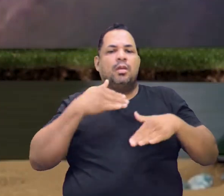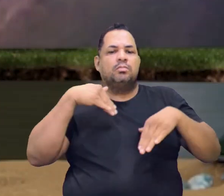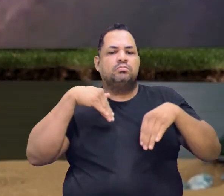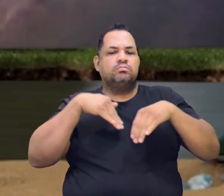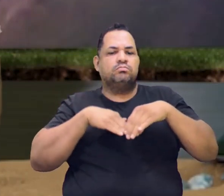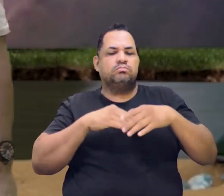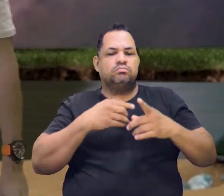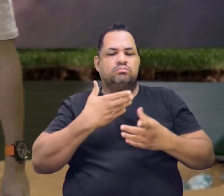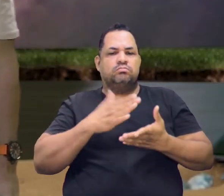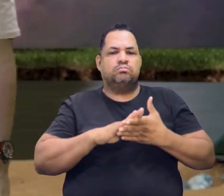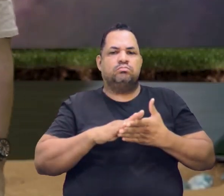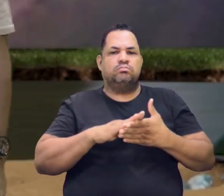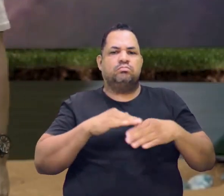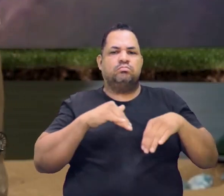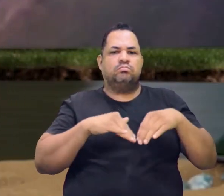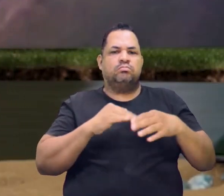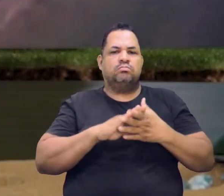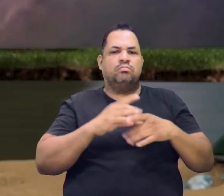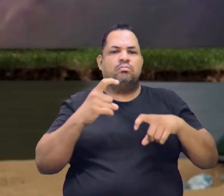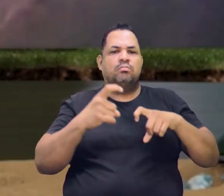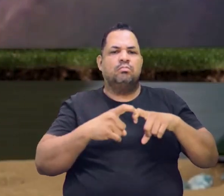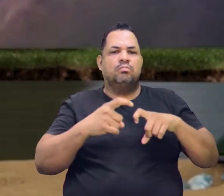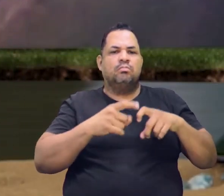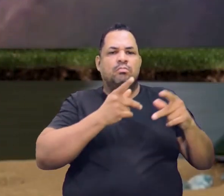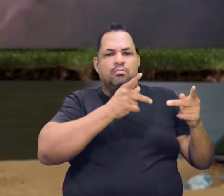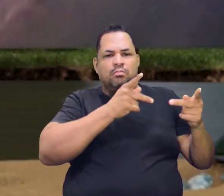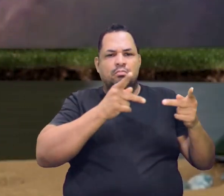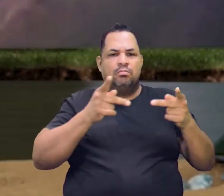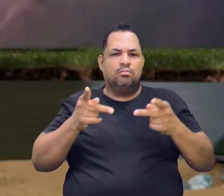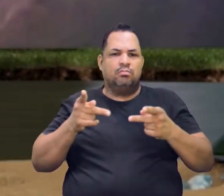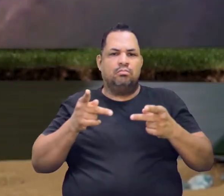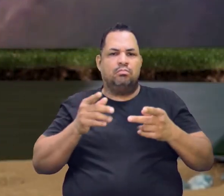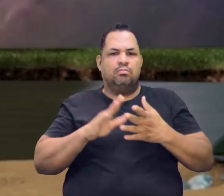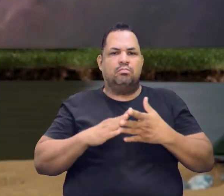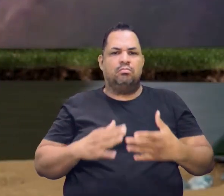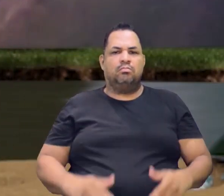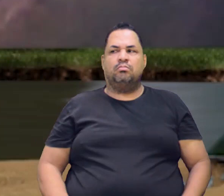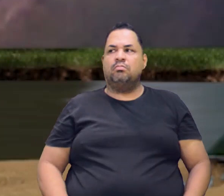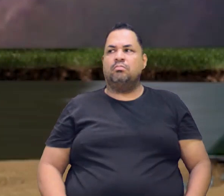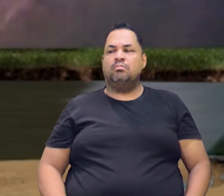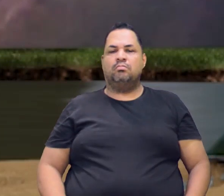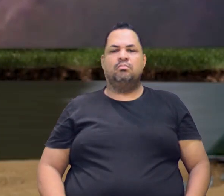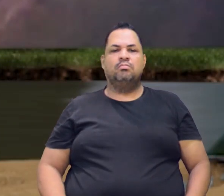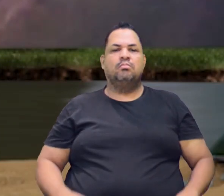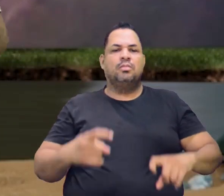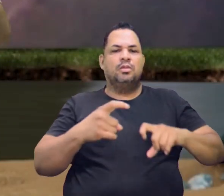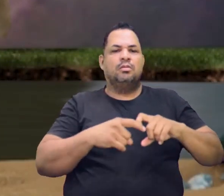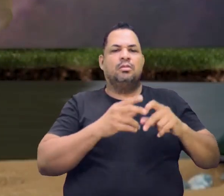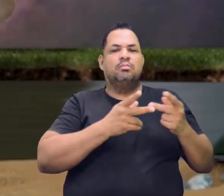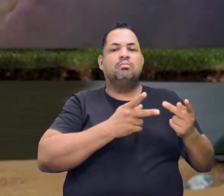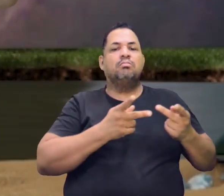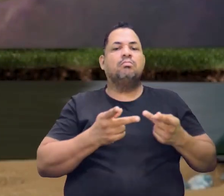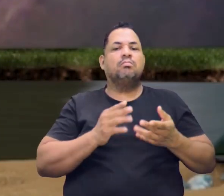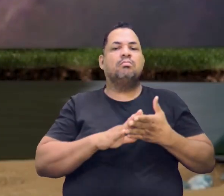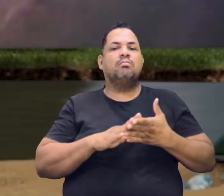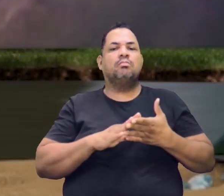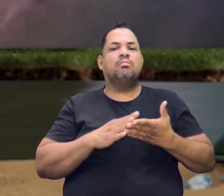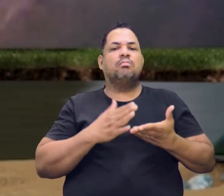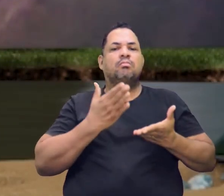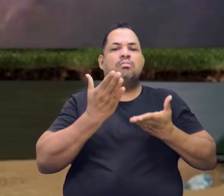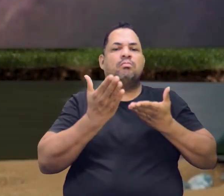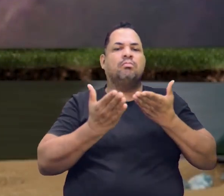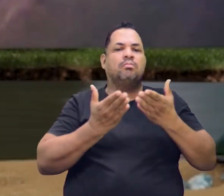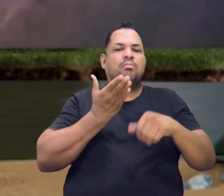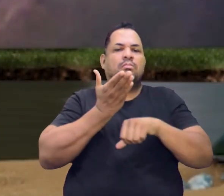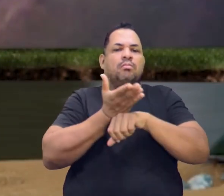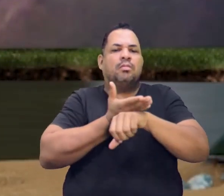Rondon. Até que o médico foi visitá-lo. Sabia disso? O médico foi visitá-lo. Aí ele começou a delirar.